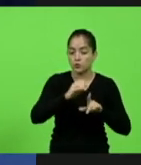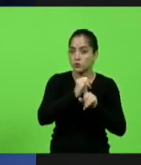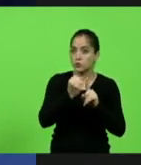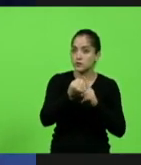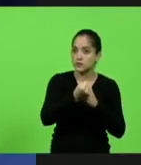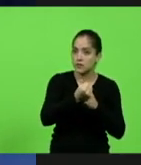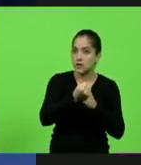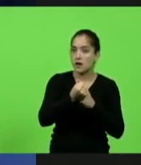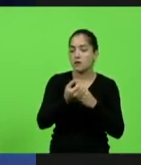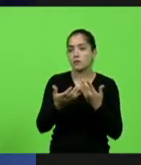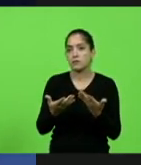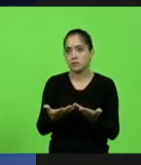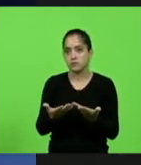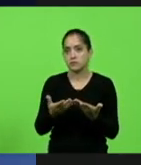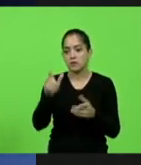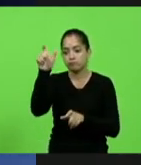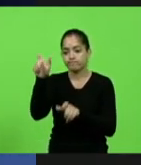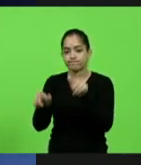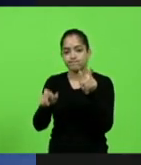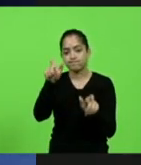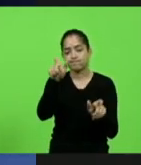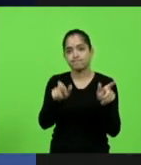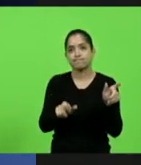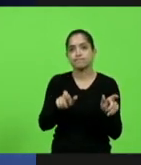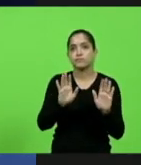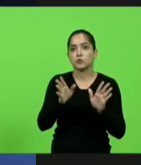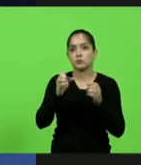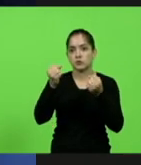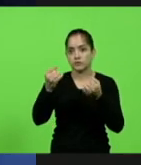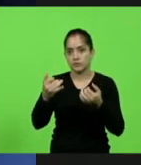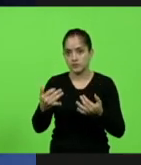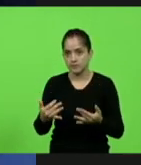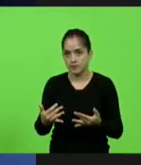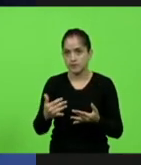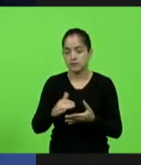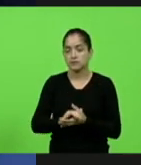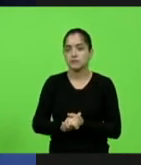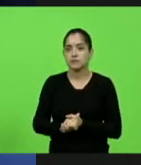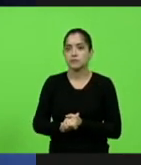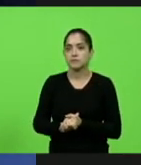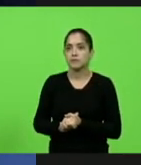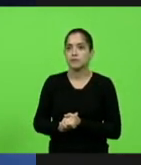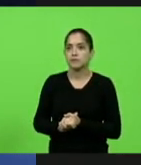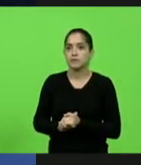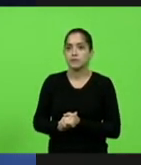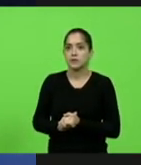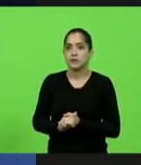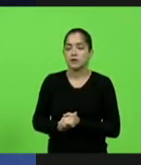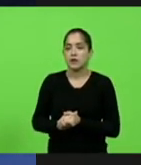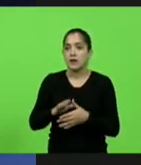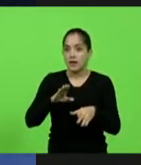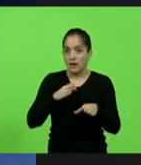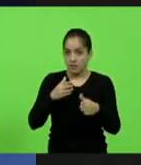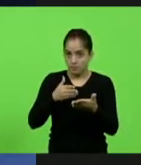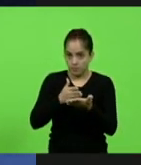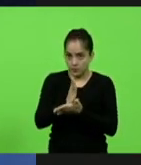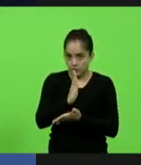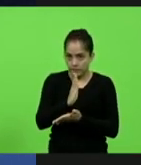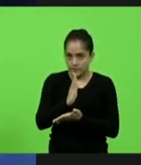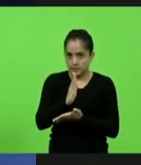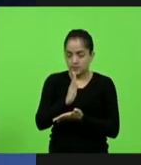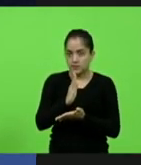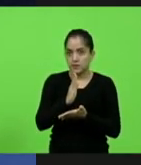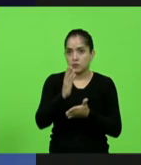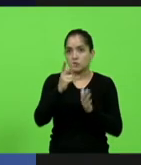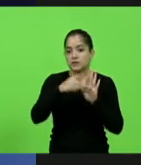dos cidadãos e cidadãs, como já foi mencionado aqui pelos colegas. A aprovação desse projeto,